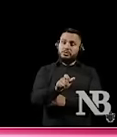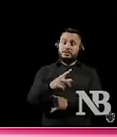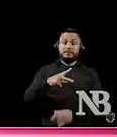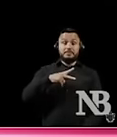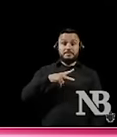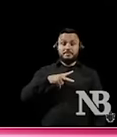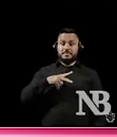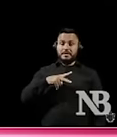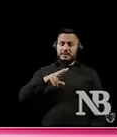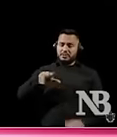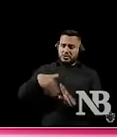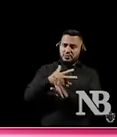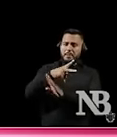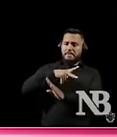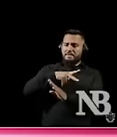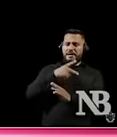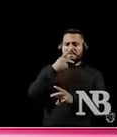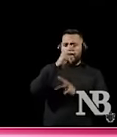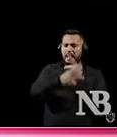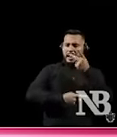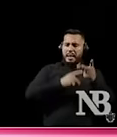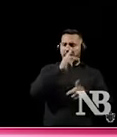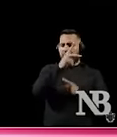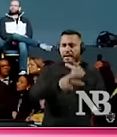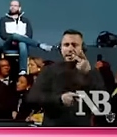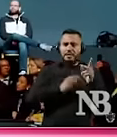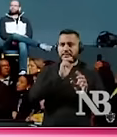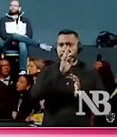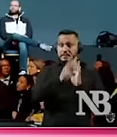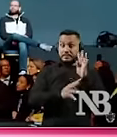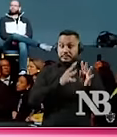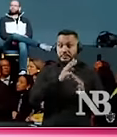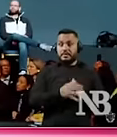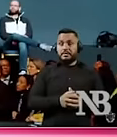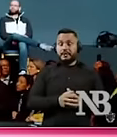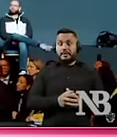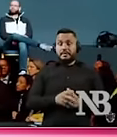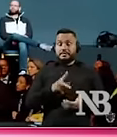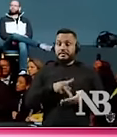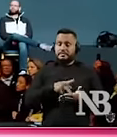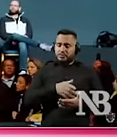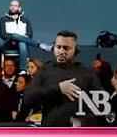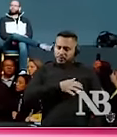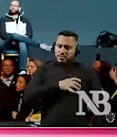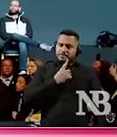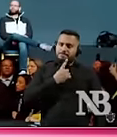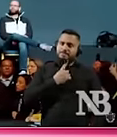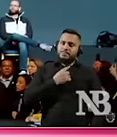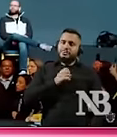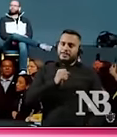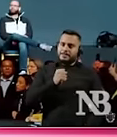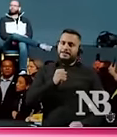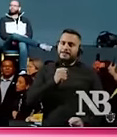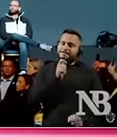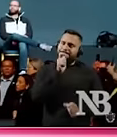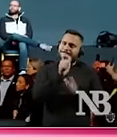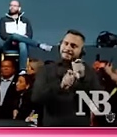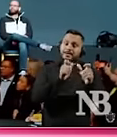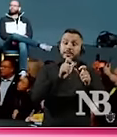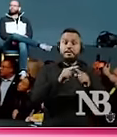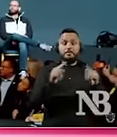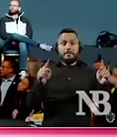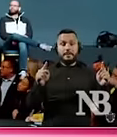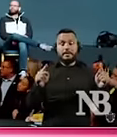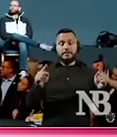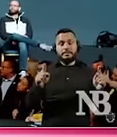privado, falar com ela: olha, você está fazendo isso, isso, isso, isso e aquilo. E na verdade, o meu coração estava querendo dizer isso, mas algo que está dentro de